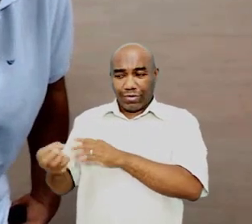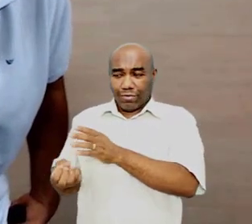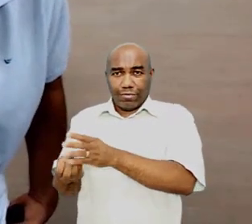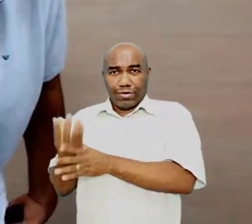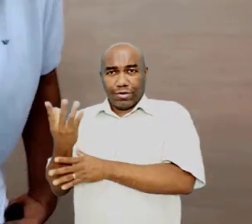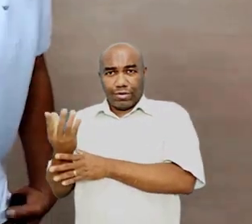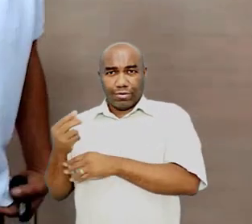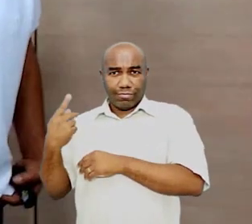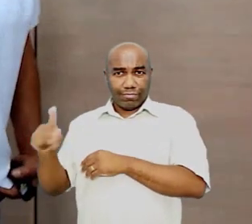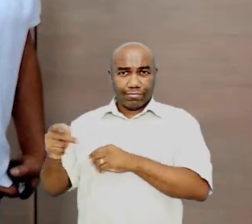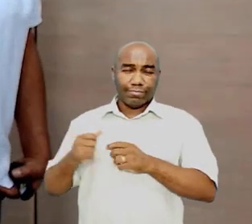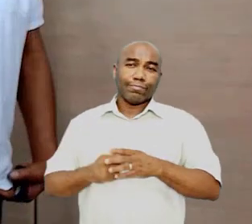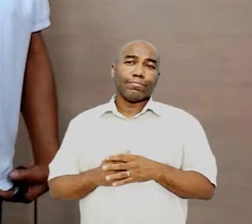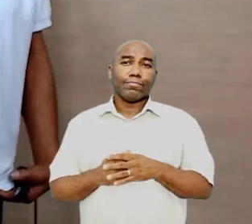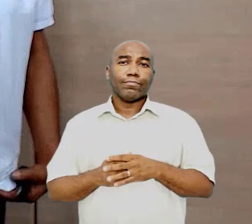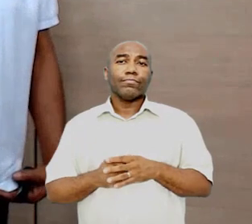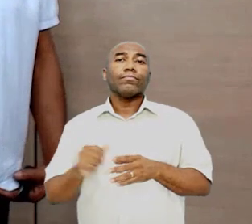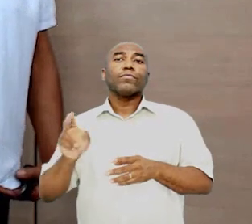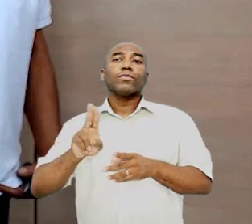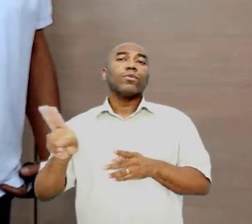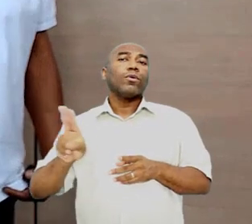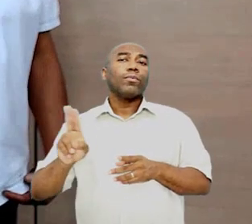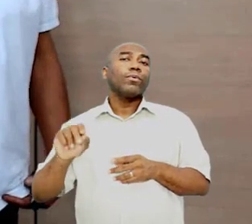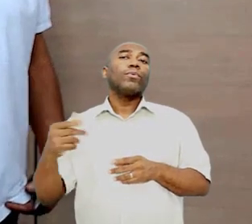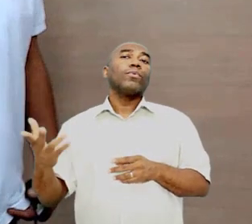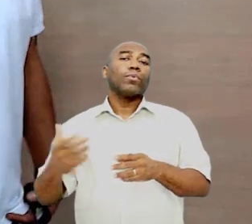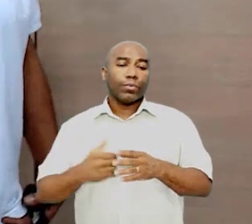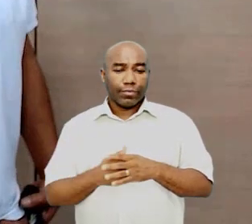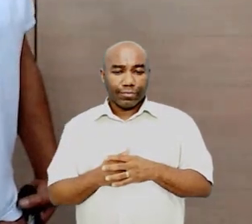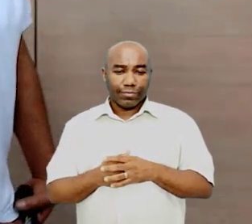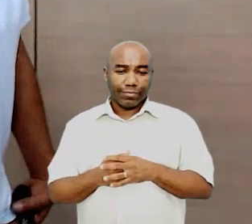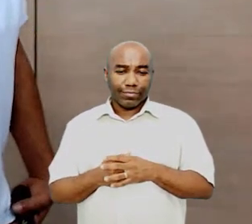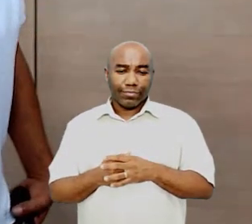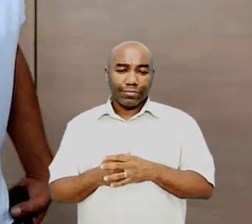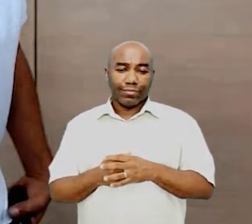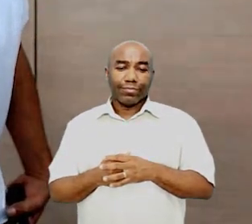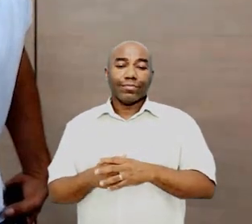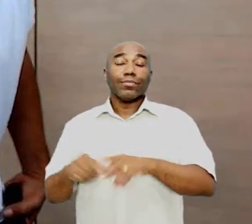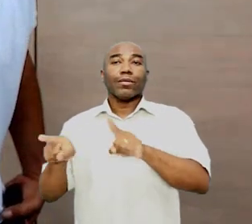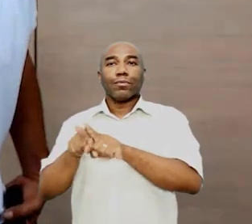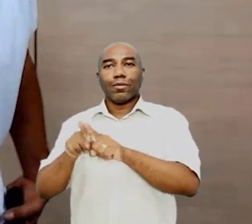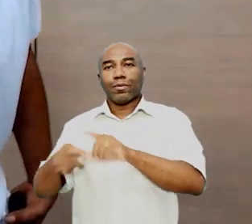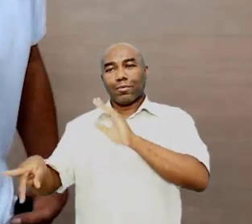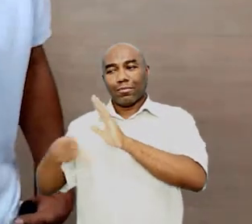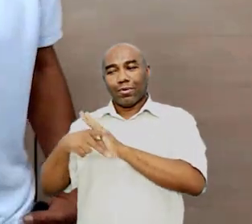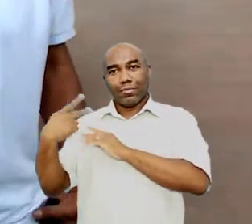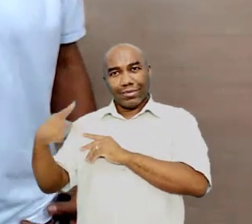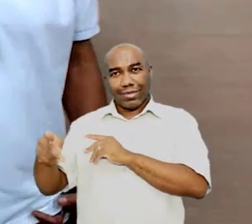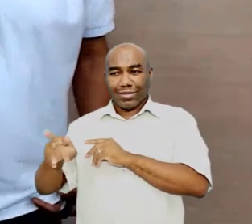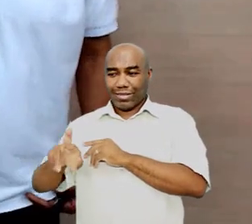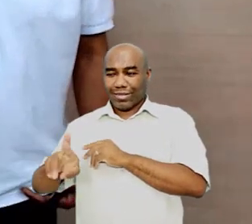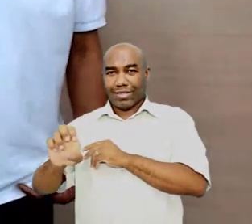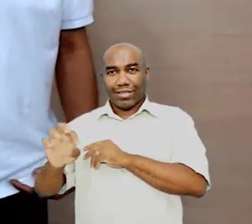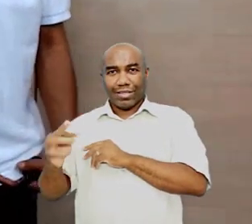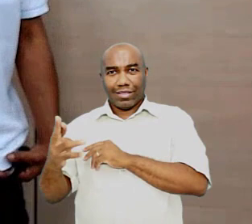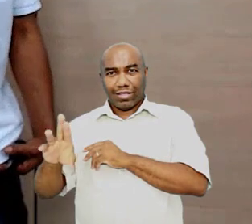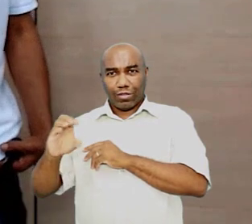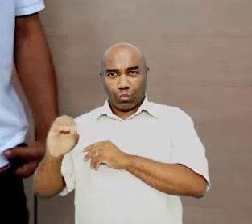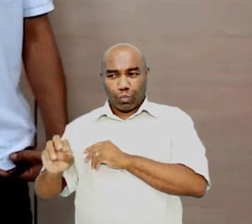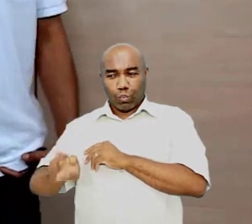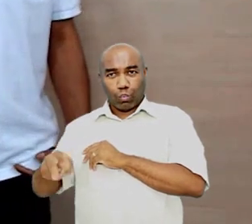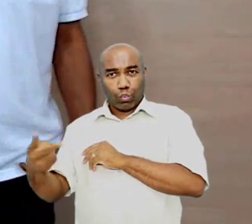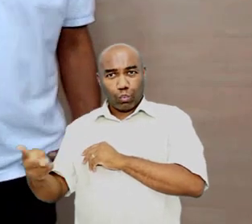produz. Chamado, sabe o quê? Transcriptase reversa. Essa enzima